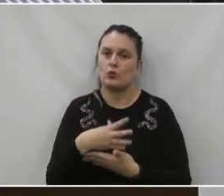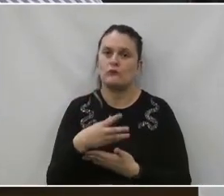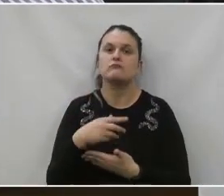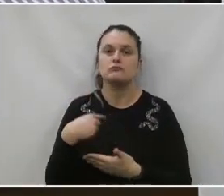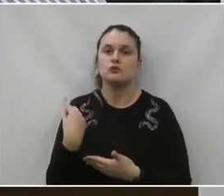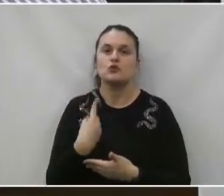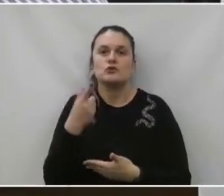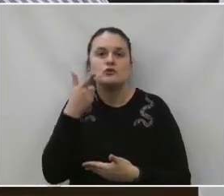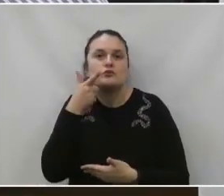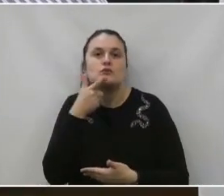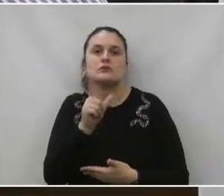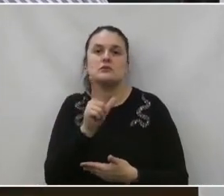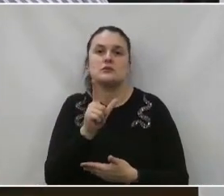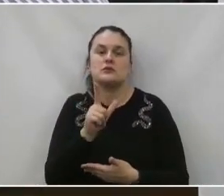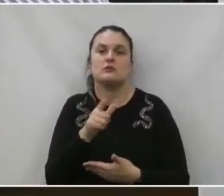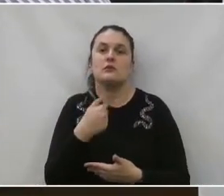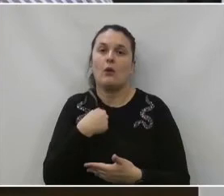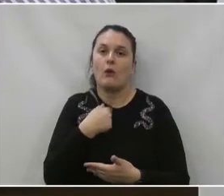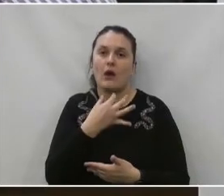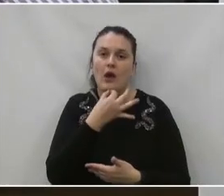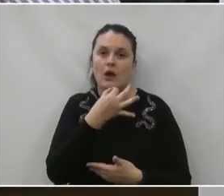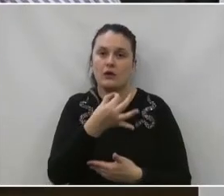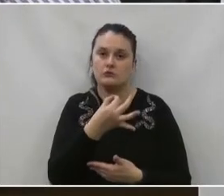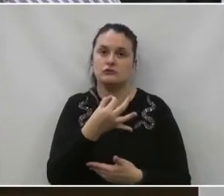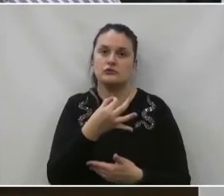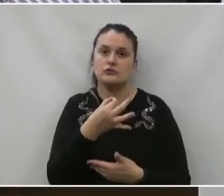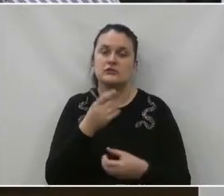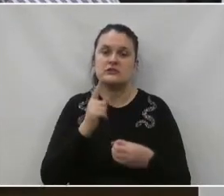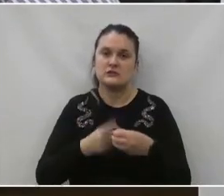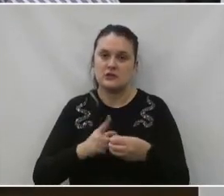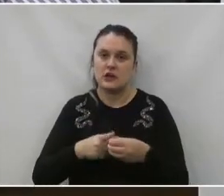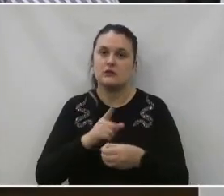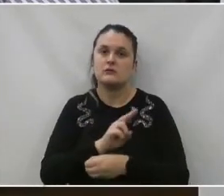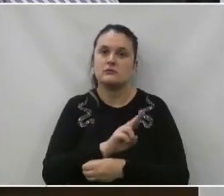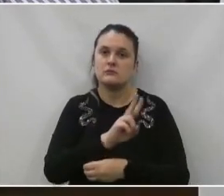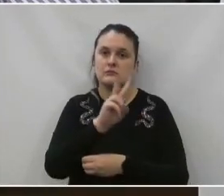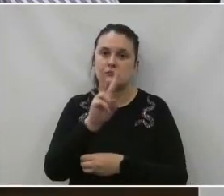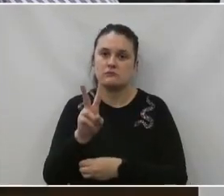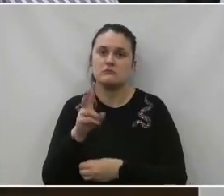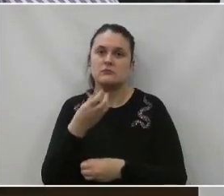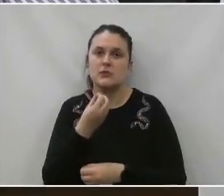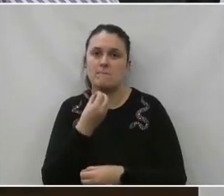né? Então, eu acho que a cidade de Vitória está bem